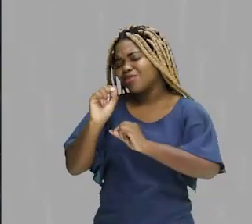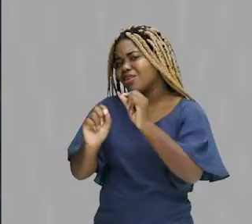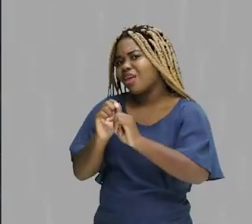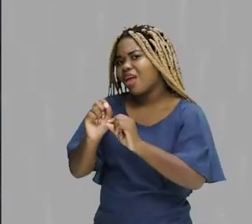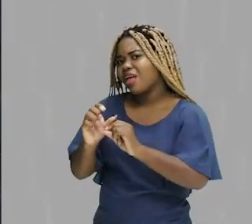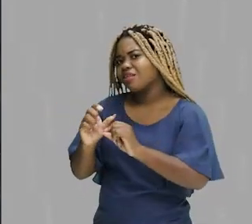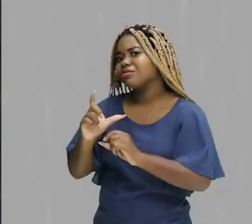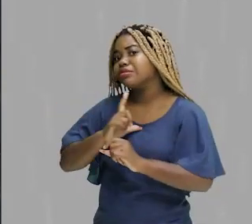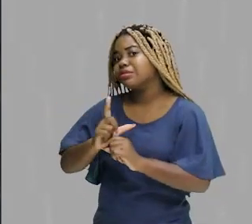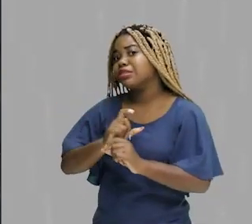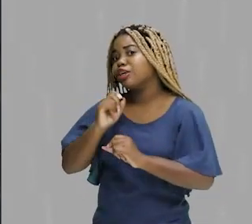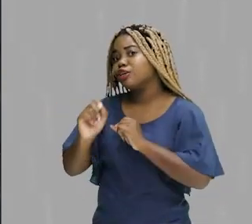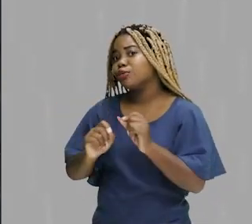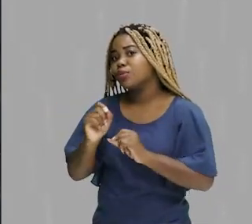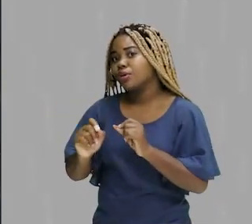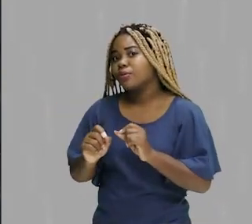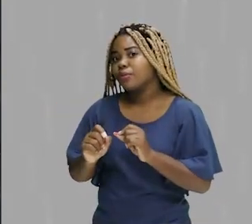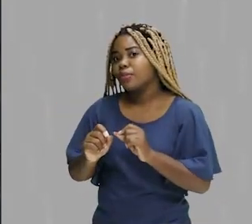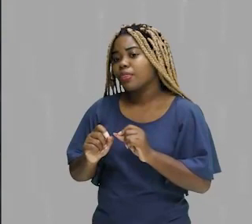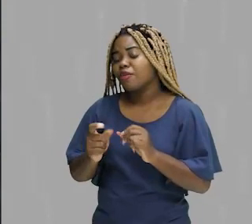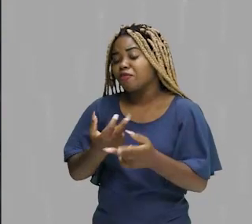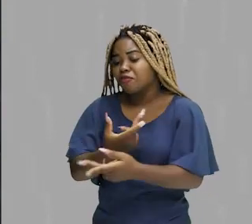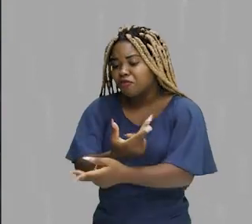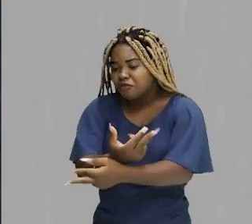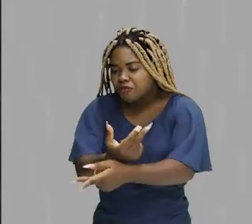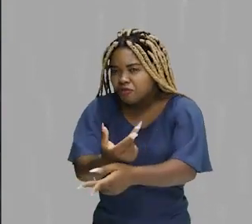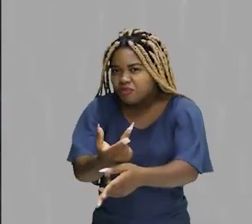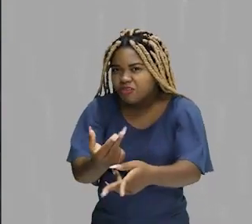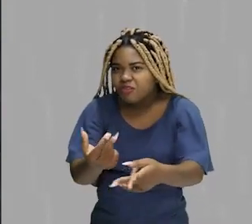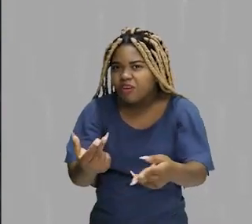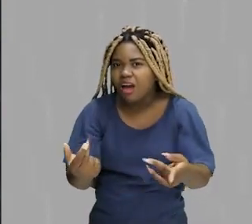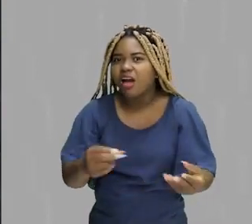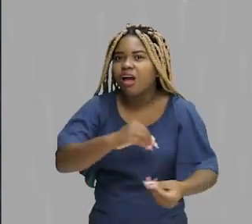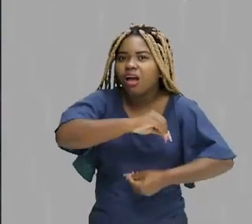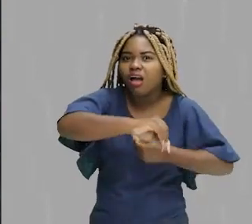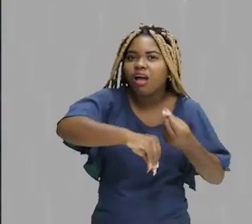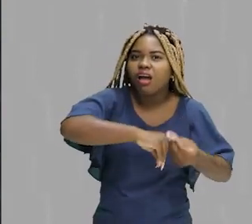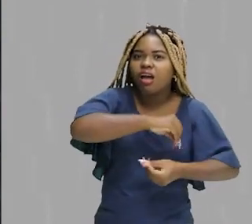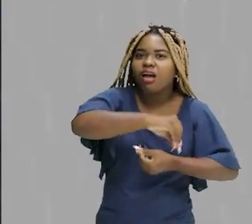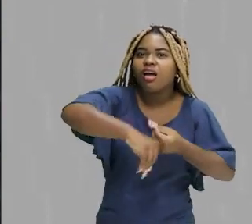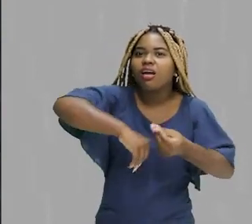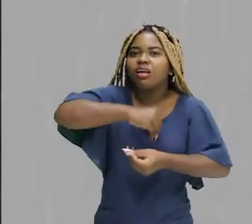decomposição, grande decomposição de matéria orgânica. Então essa substância vai ser liberada.